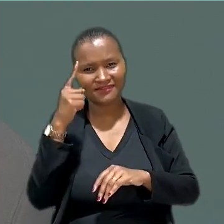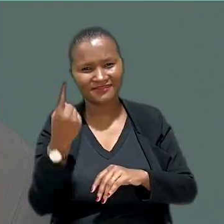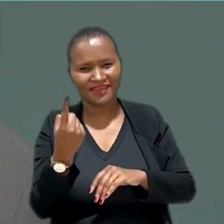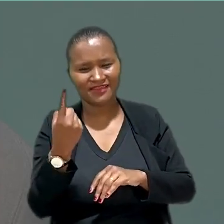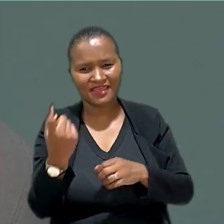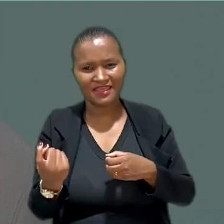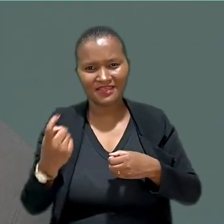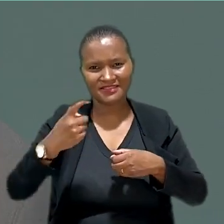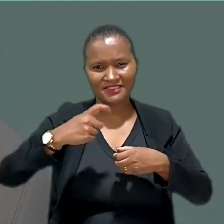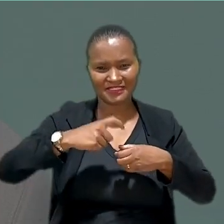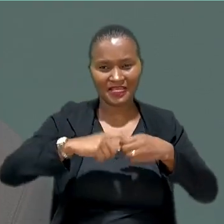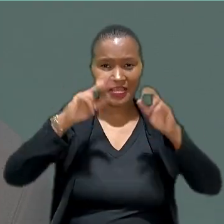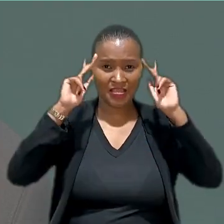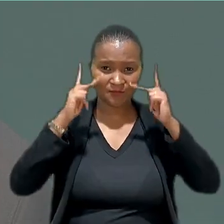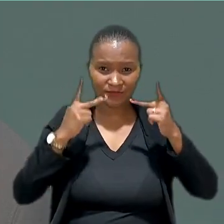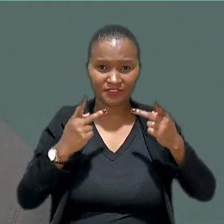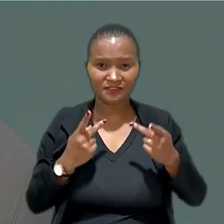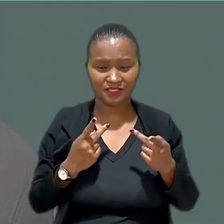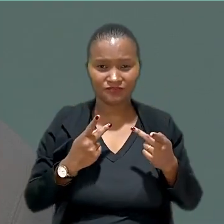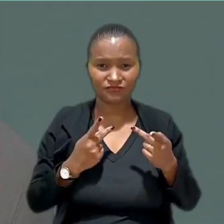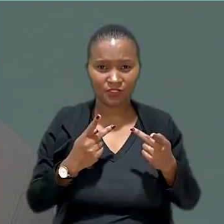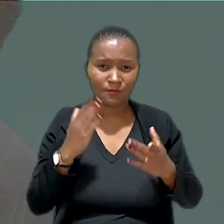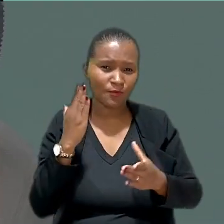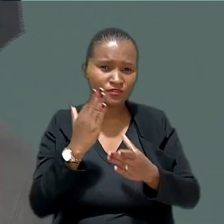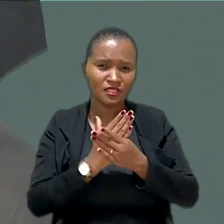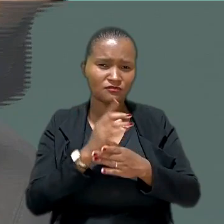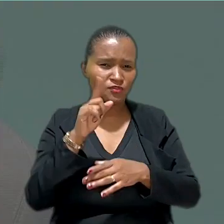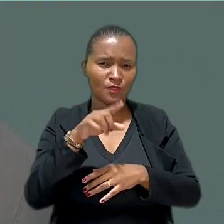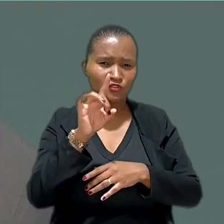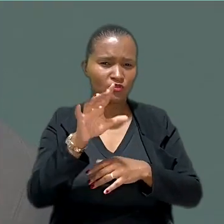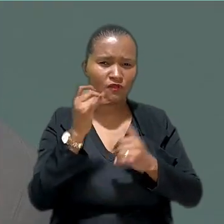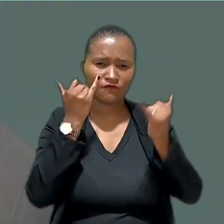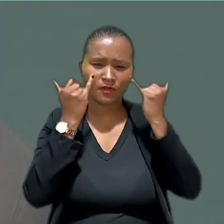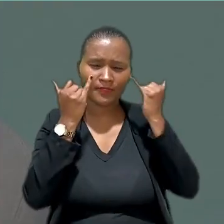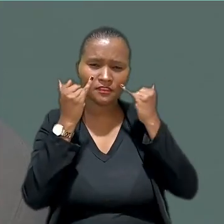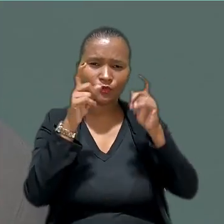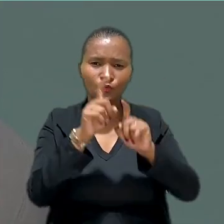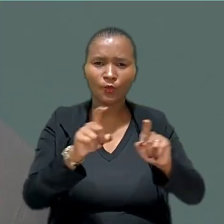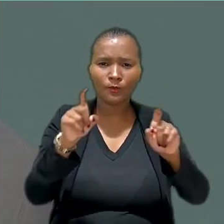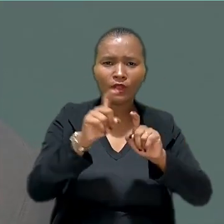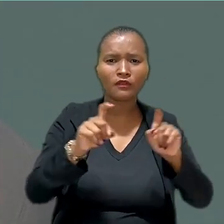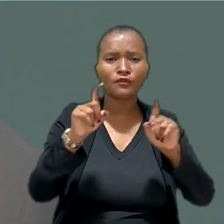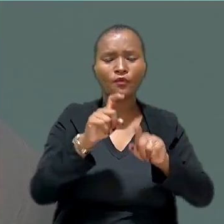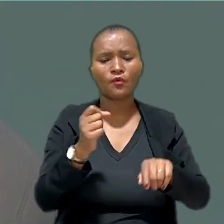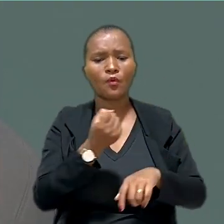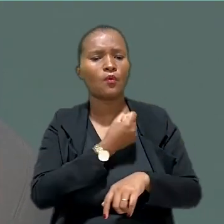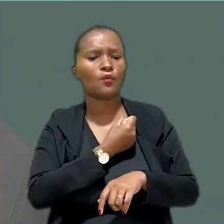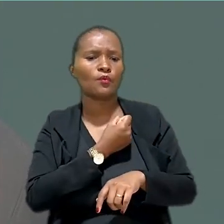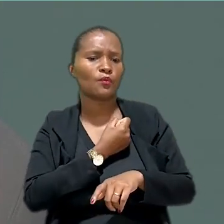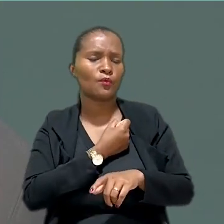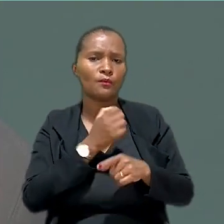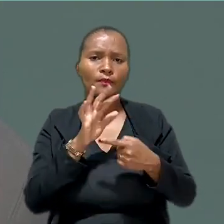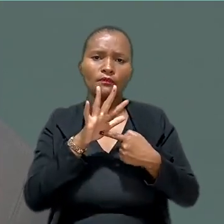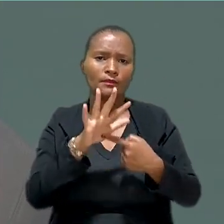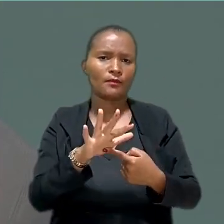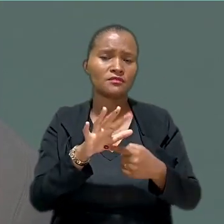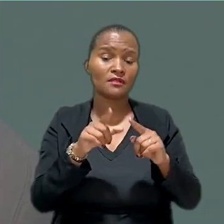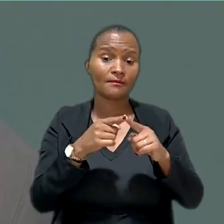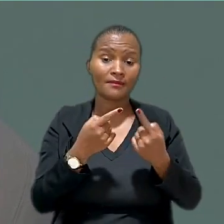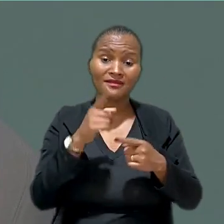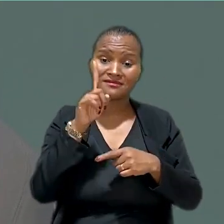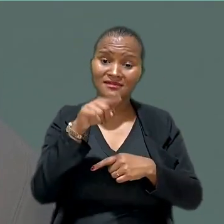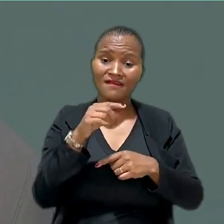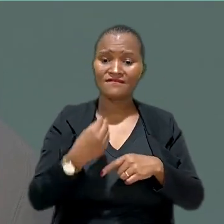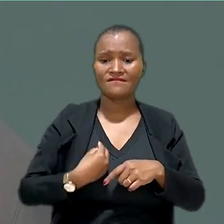resgatar a humanidade do processo, que o processo não é apenas um dado no computador, um número que figura como identificação, mas, sobretudo,